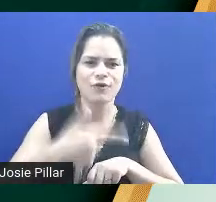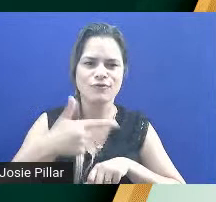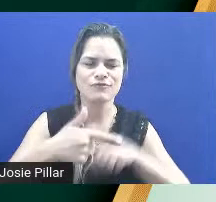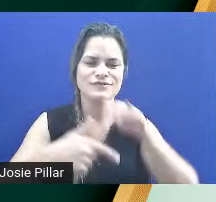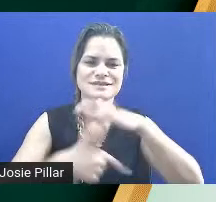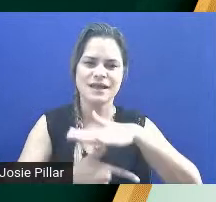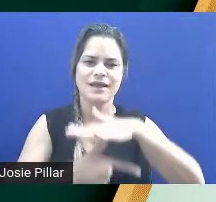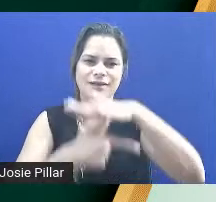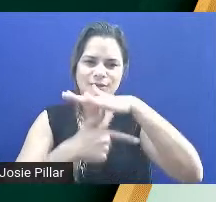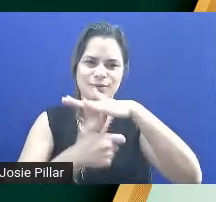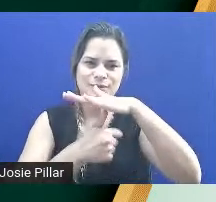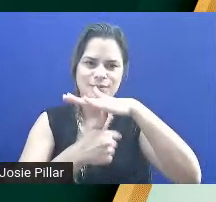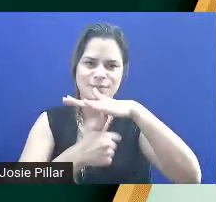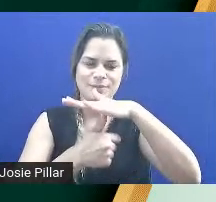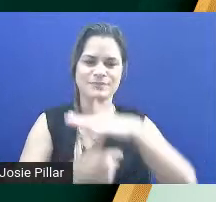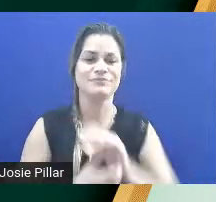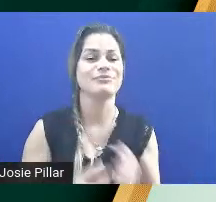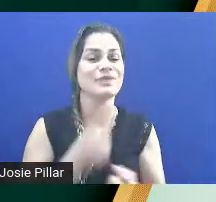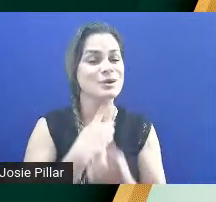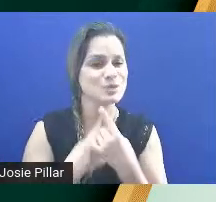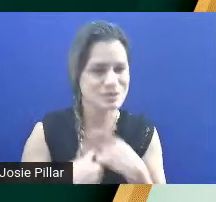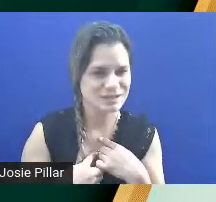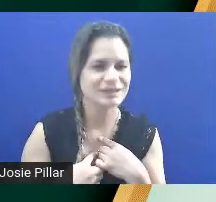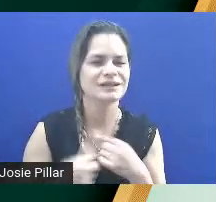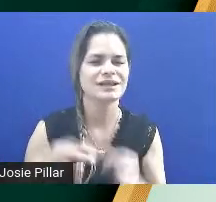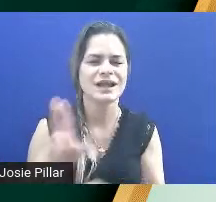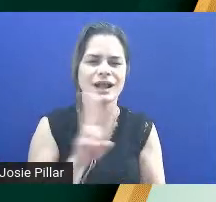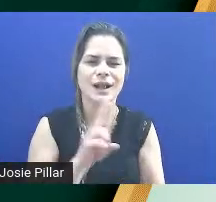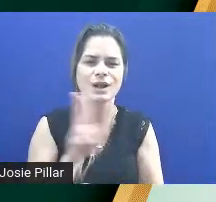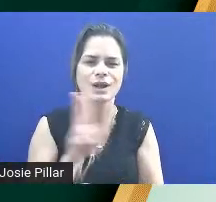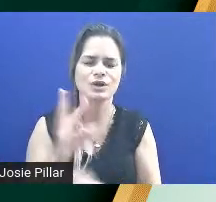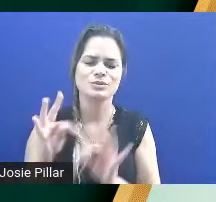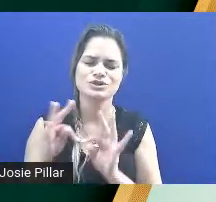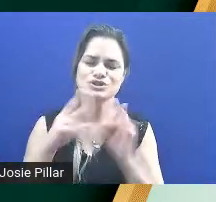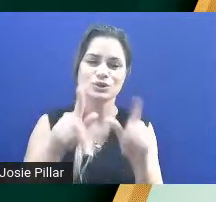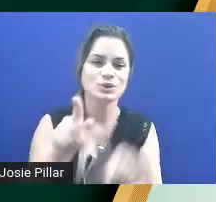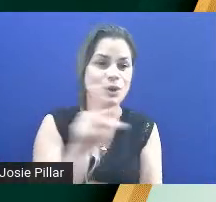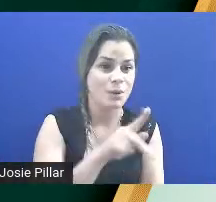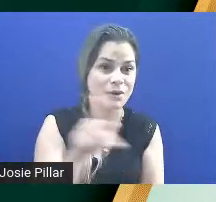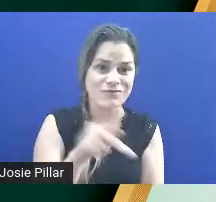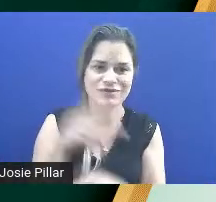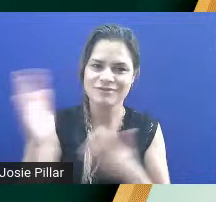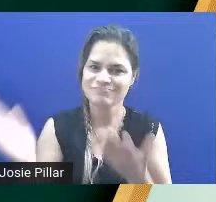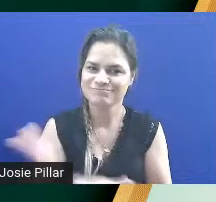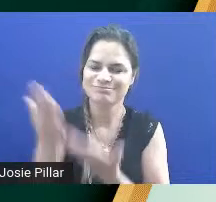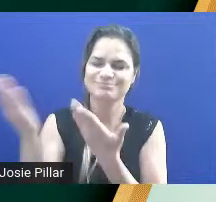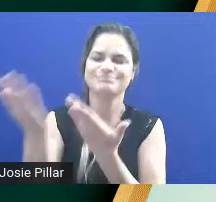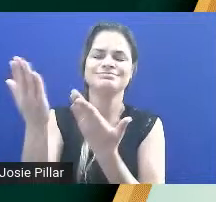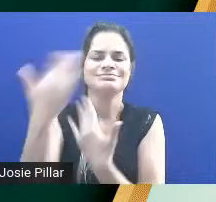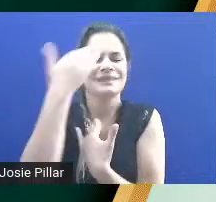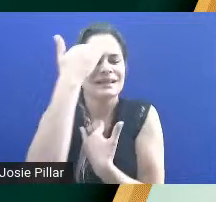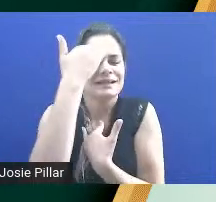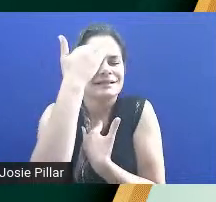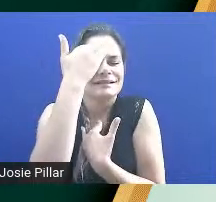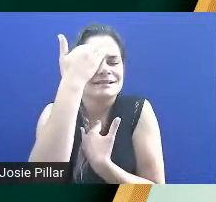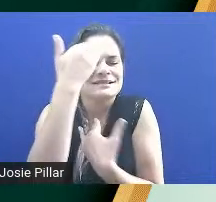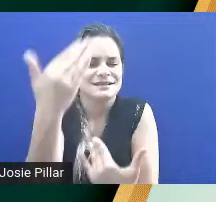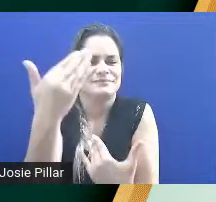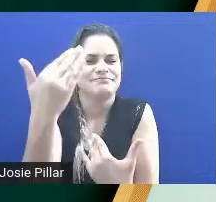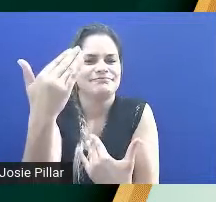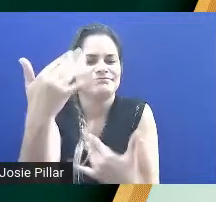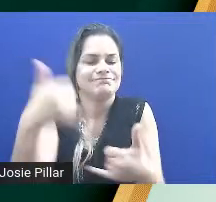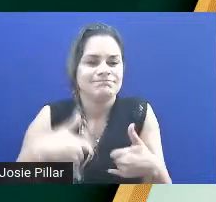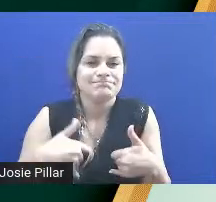e gostaria de, em nome de todos os professores homenageados, agradecer a honra,